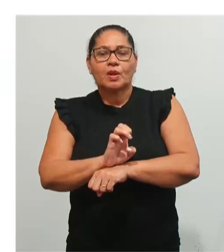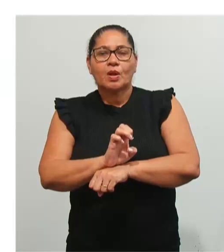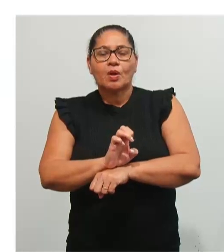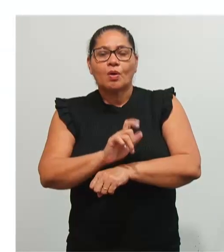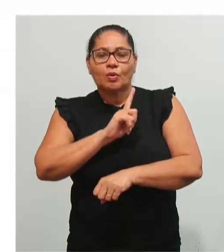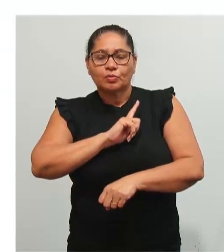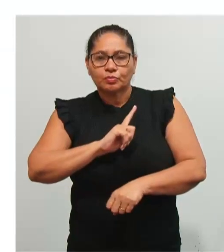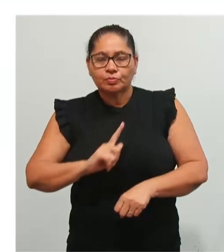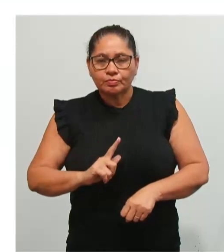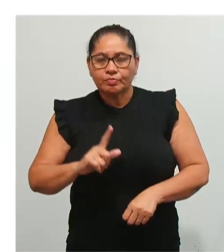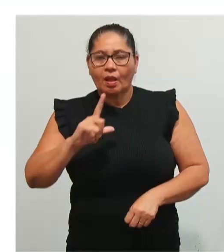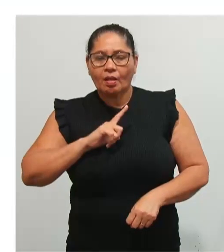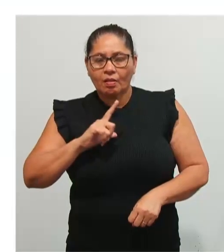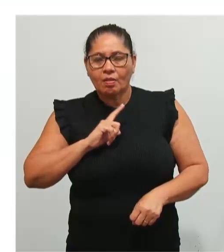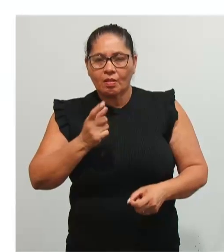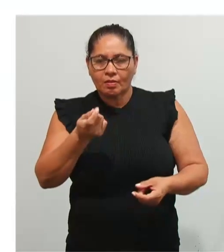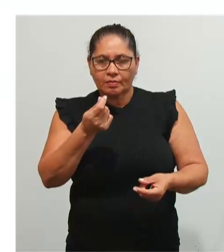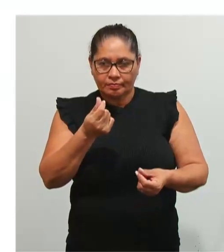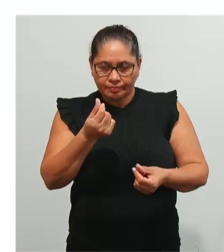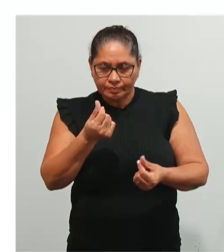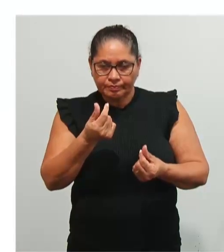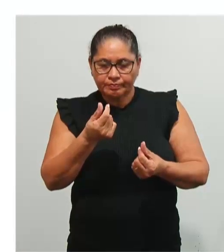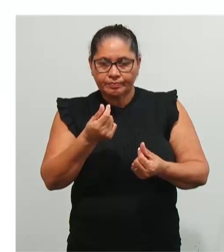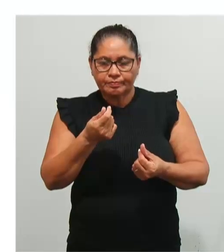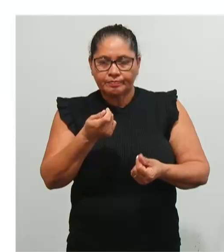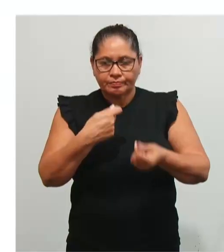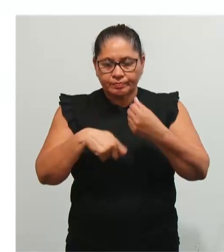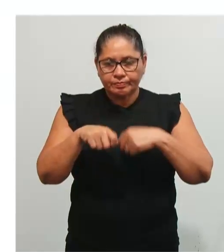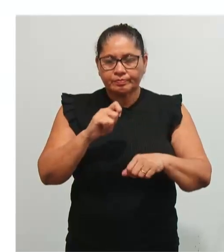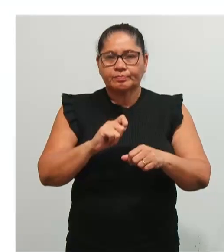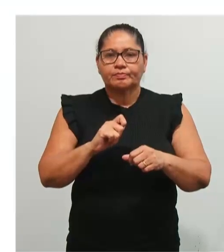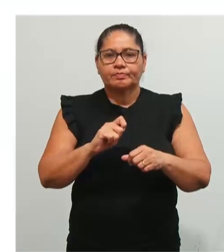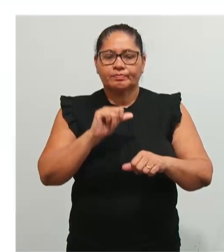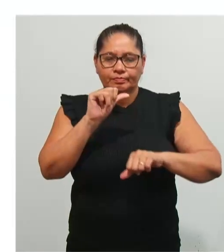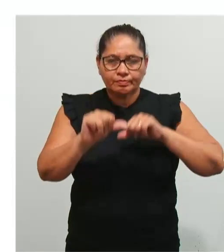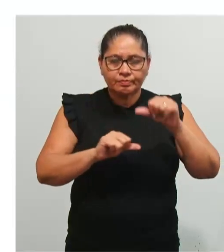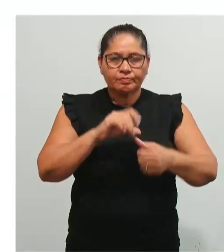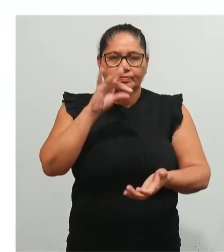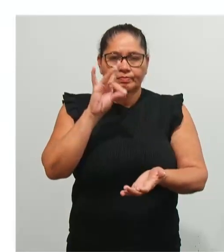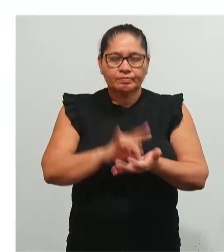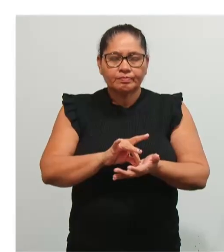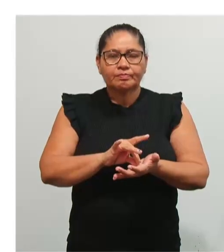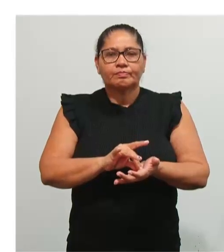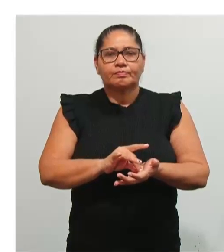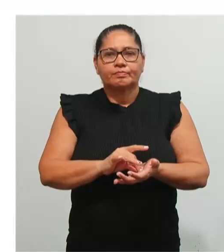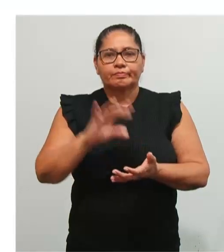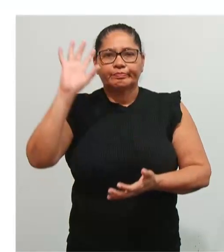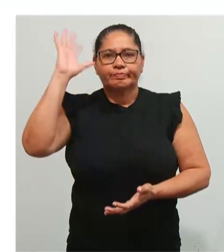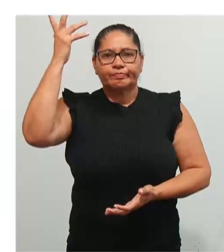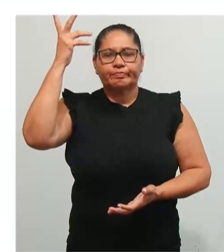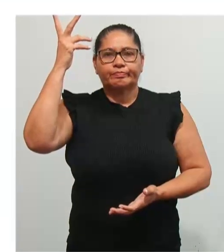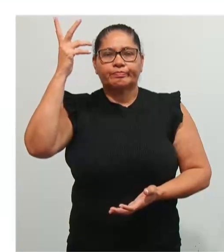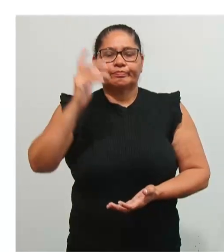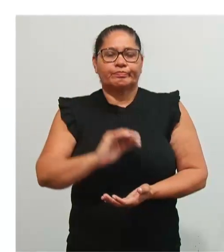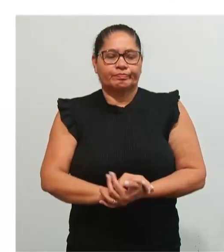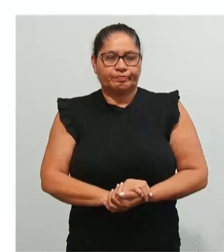governo tem as condições financeiras e administrativas para transformar em realidade as decisões que o Estado